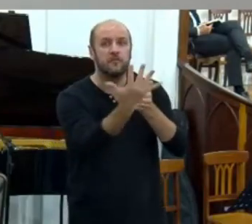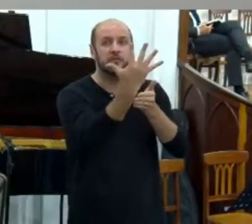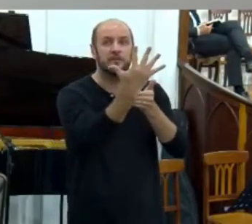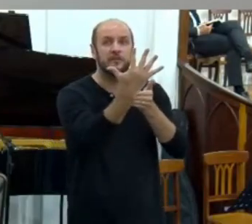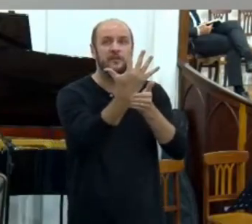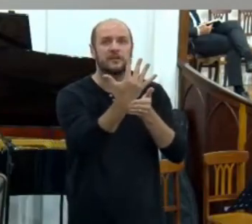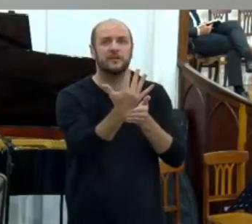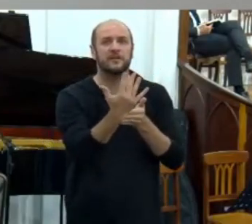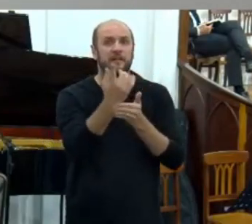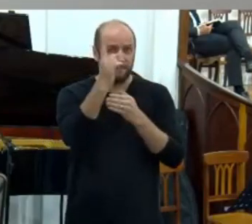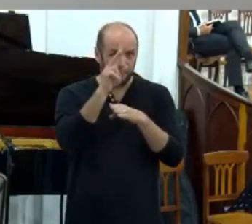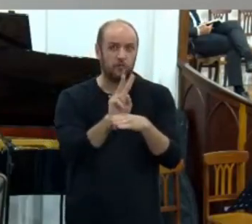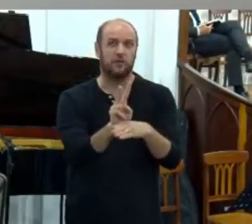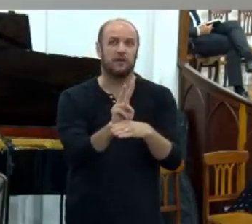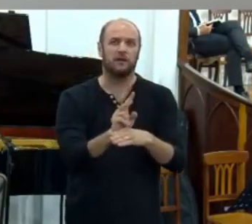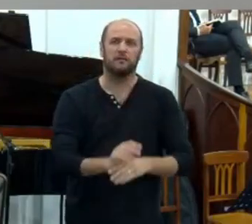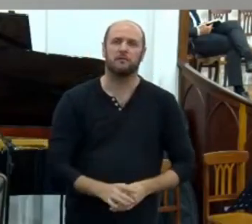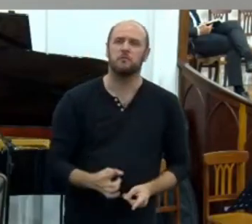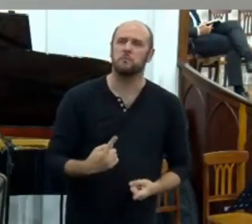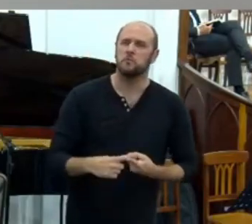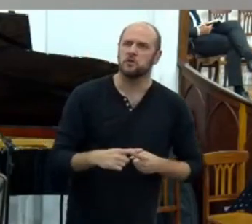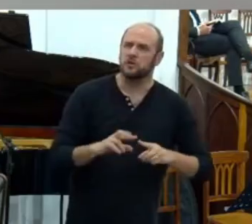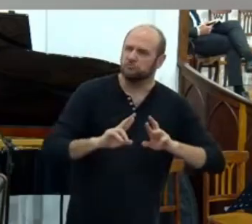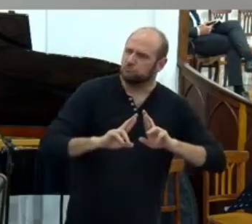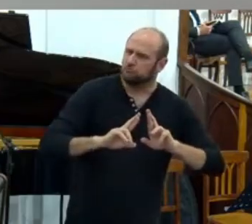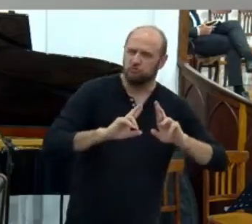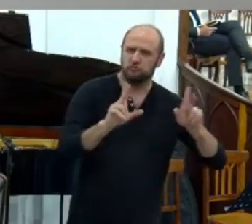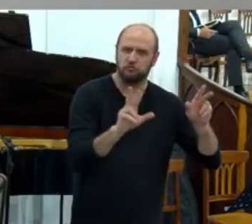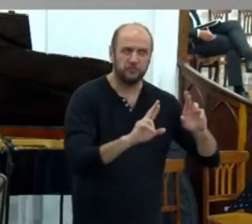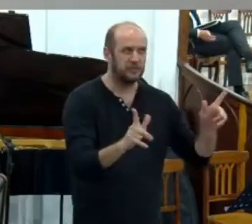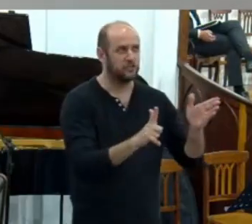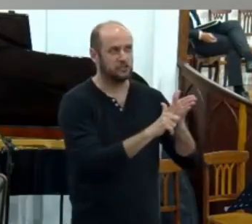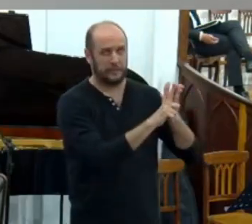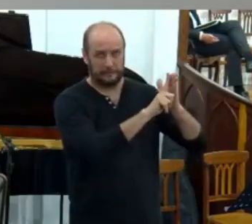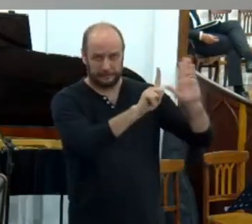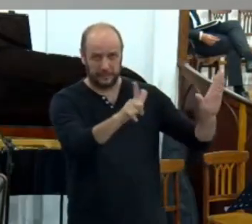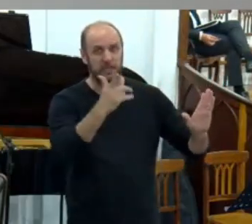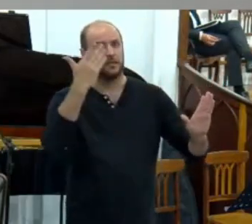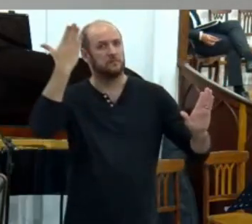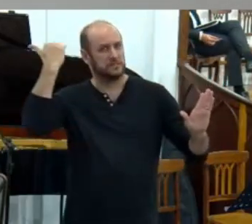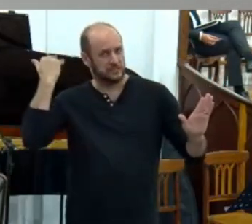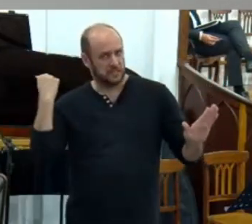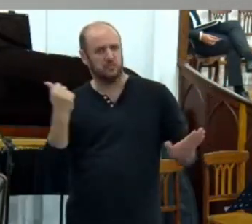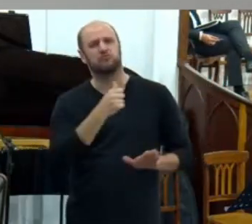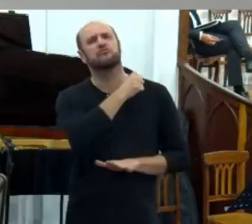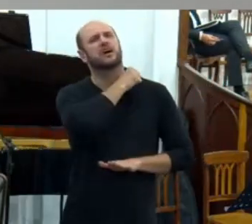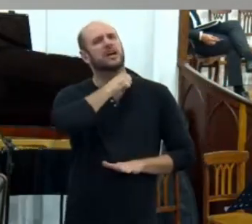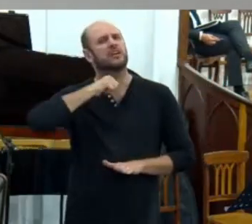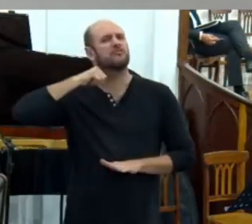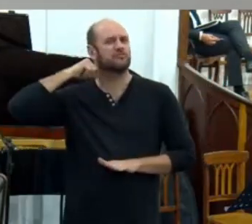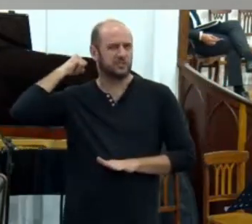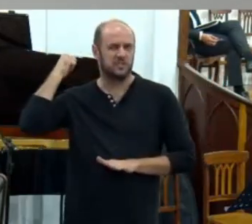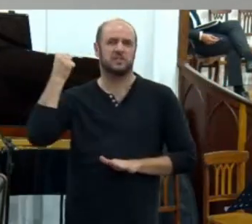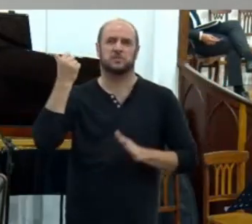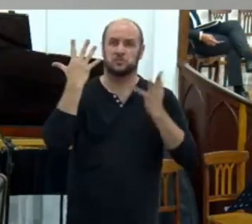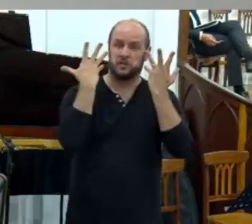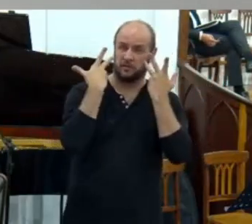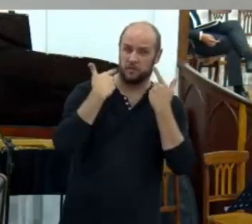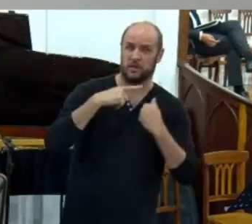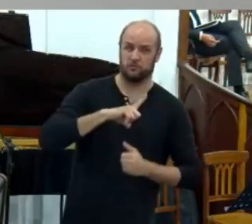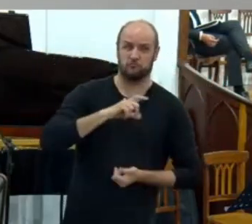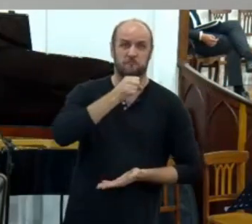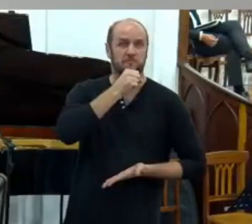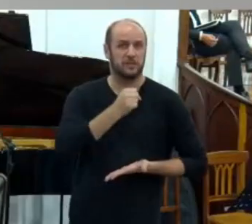guardá-lo. Porque diferentemente das leis cerimoniais ou dos sacrifícios de animais no